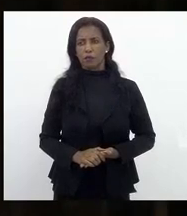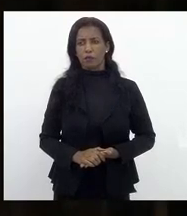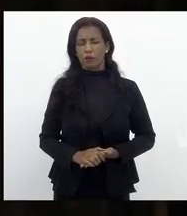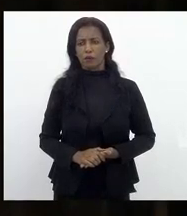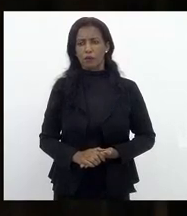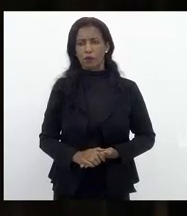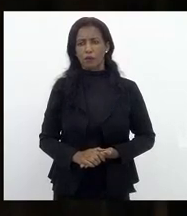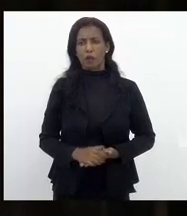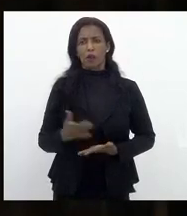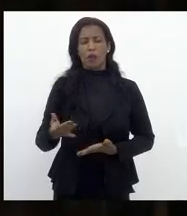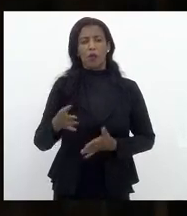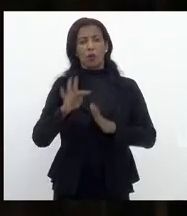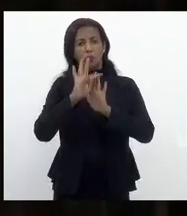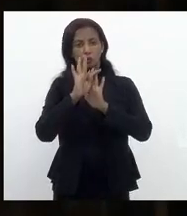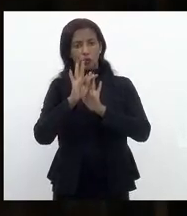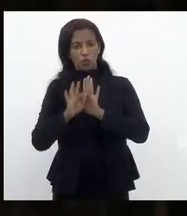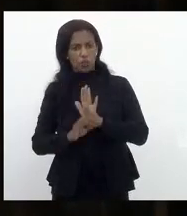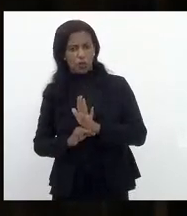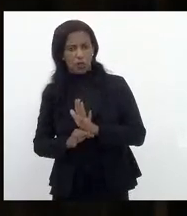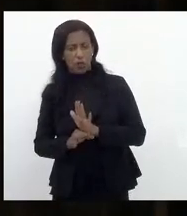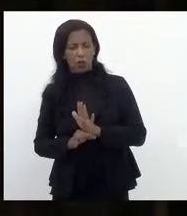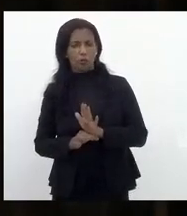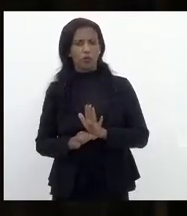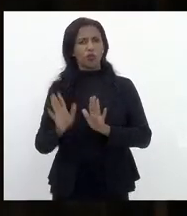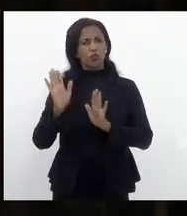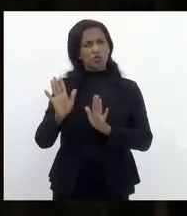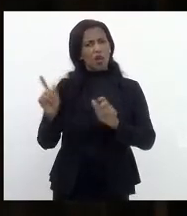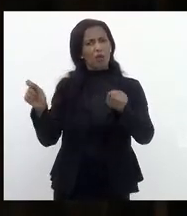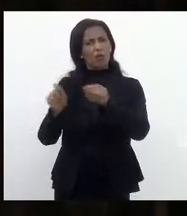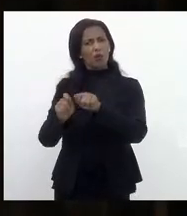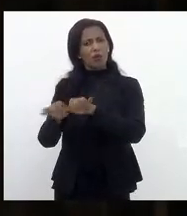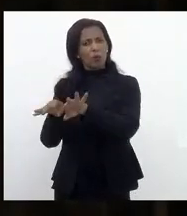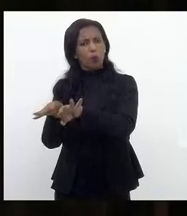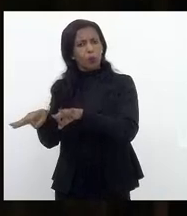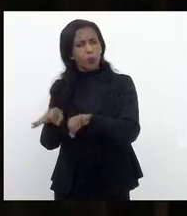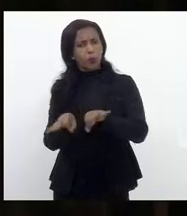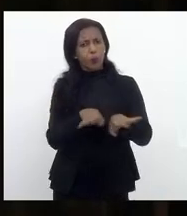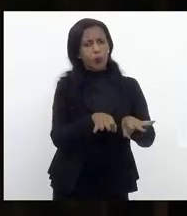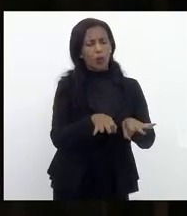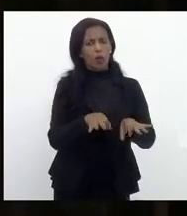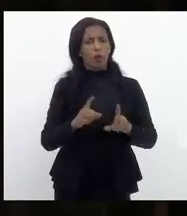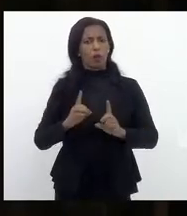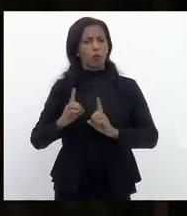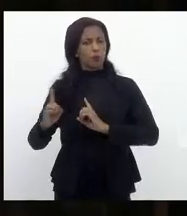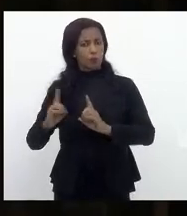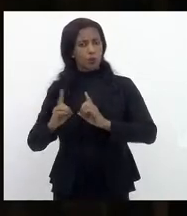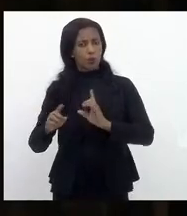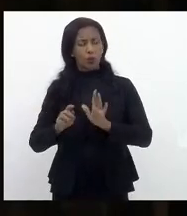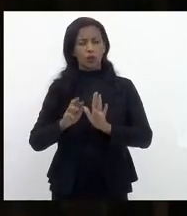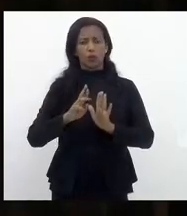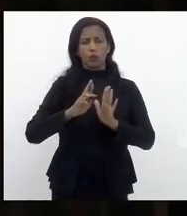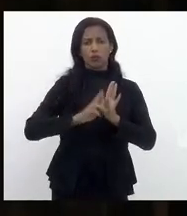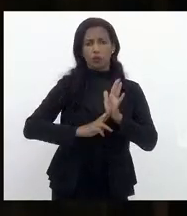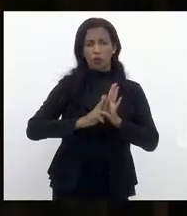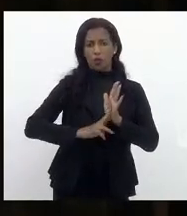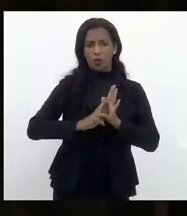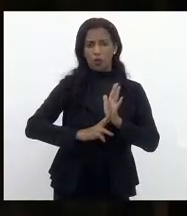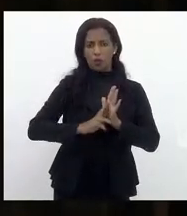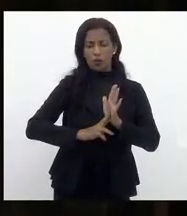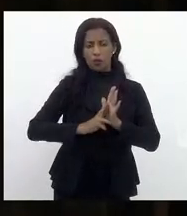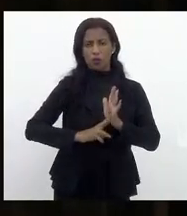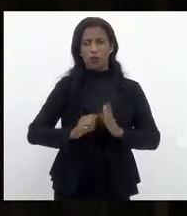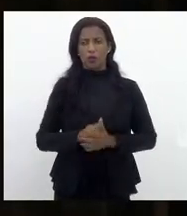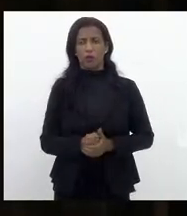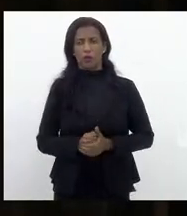tem outro termo que eu refuto ele já foi feito por ocasião da discussão do regime das imposições